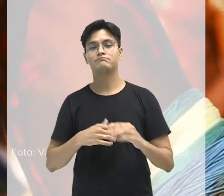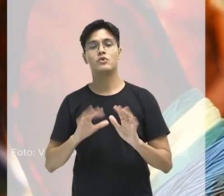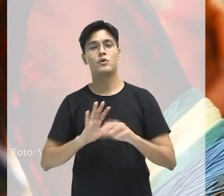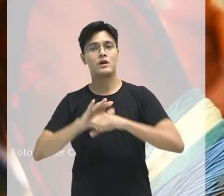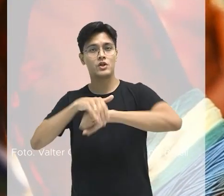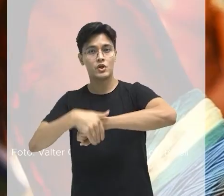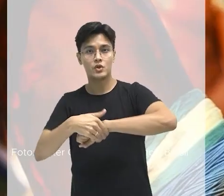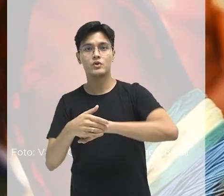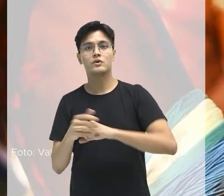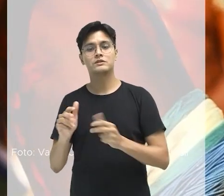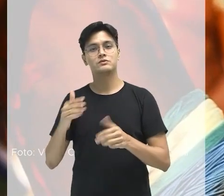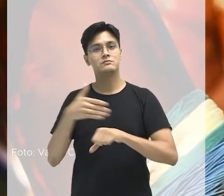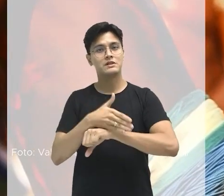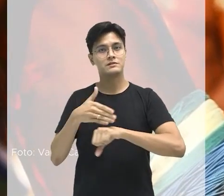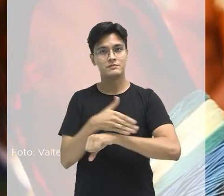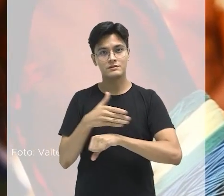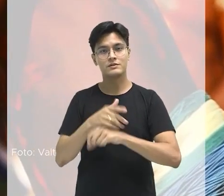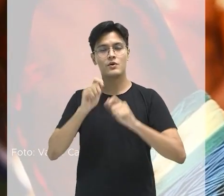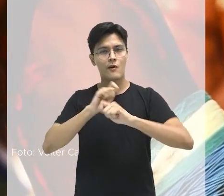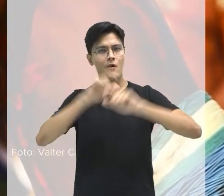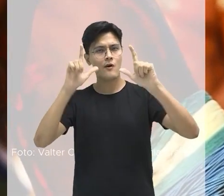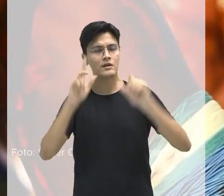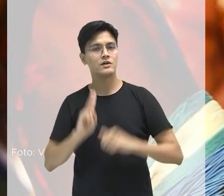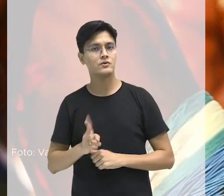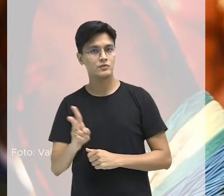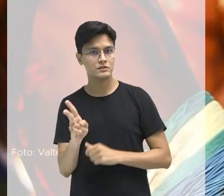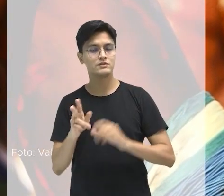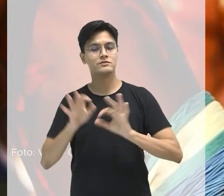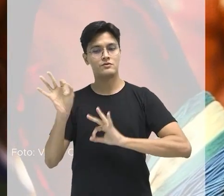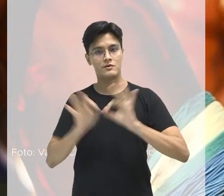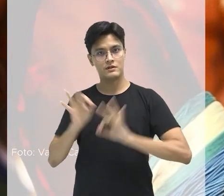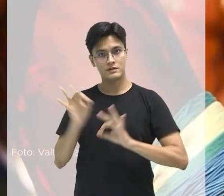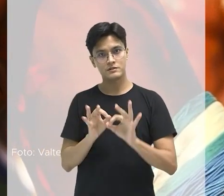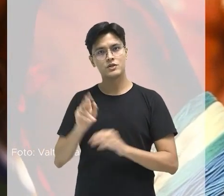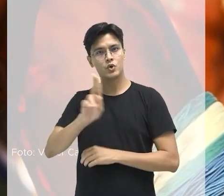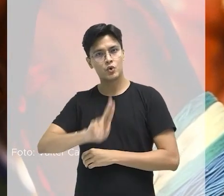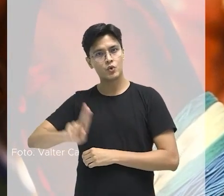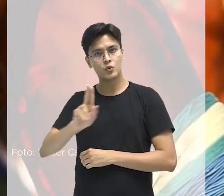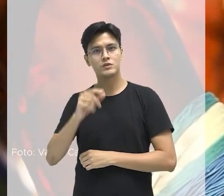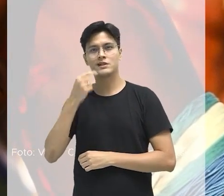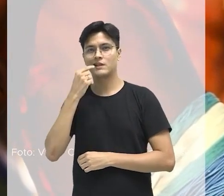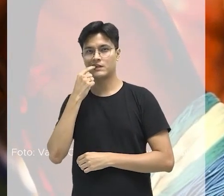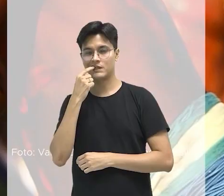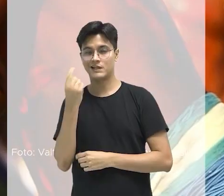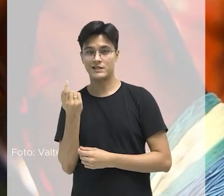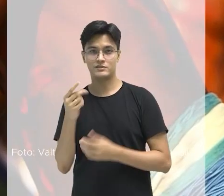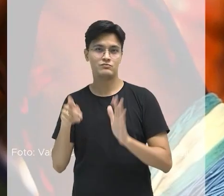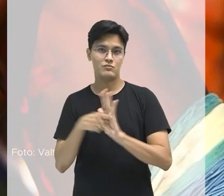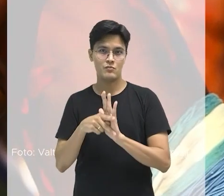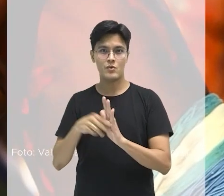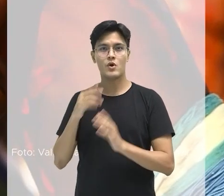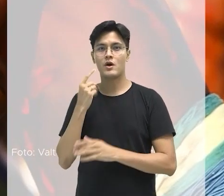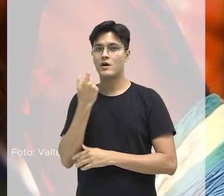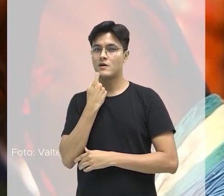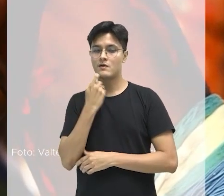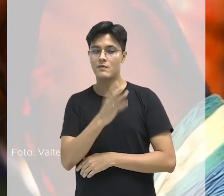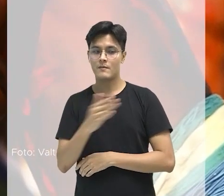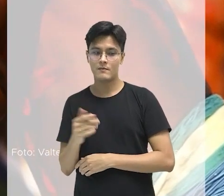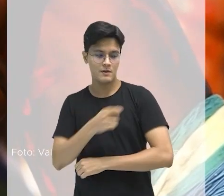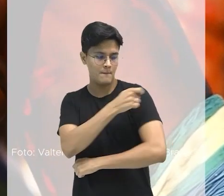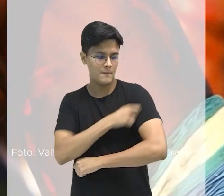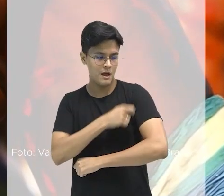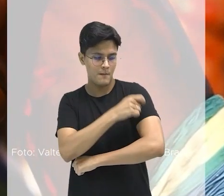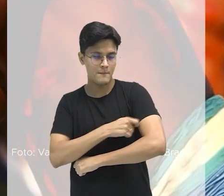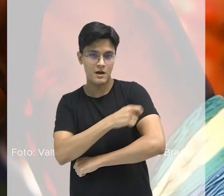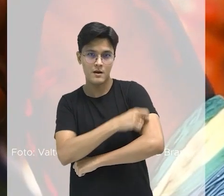permanecem acordados, em preparação. Eles arranham suas peles com dentes de peixe e passam ervas para que tenham força para